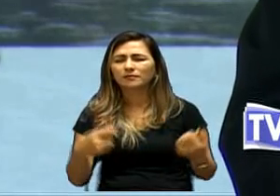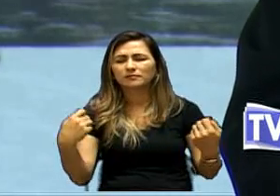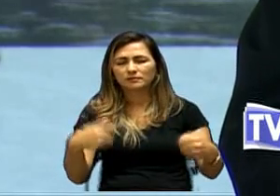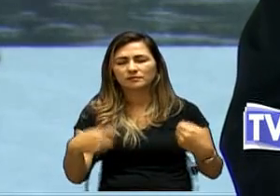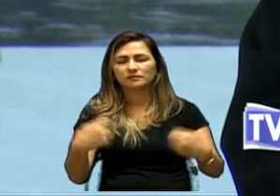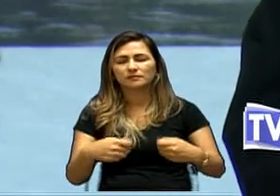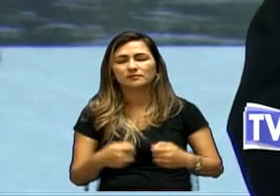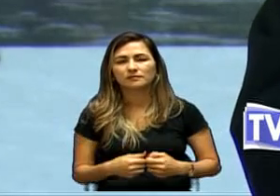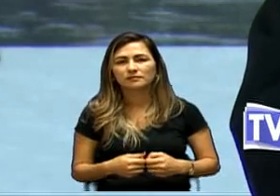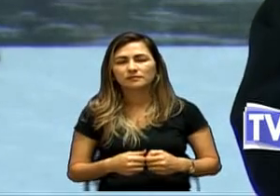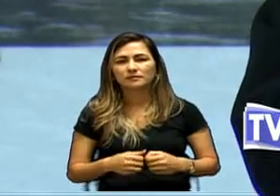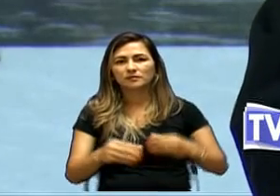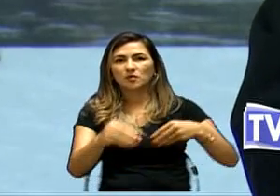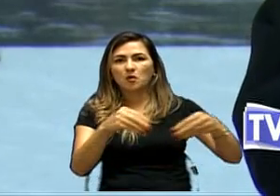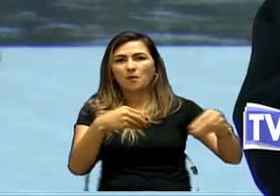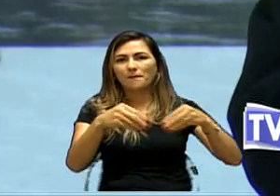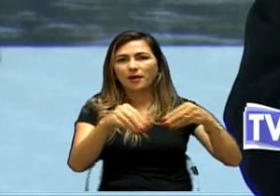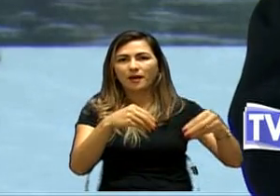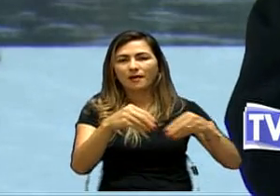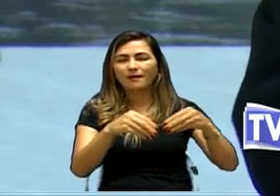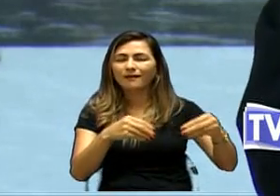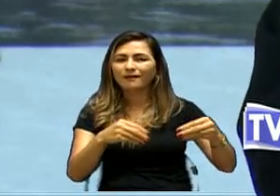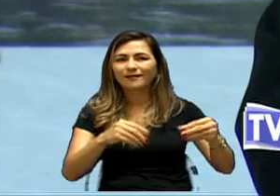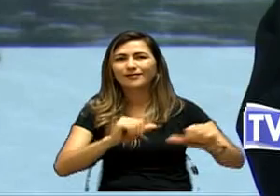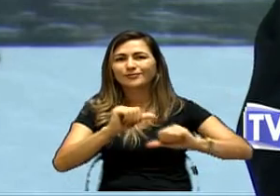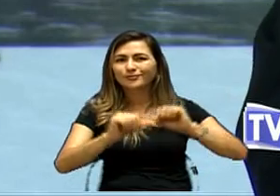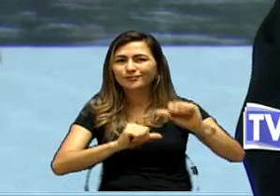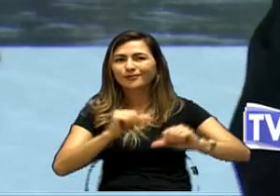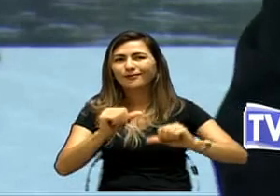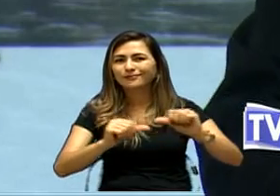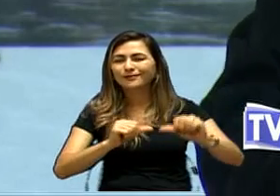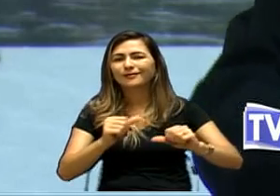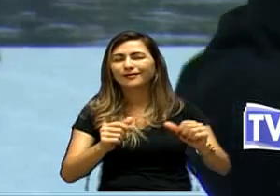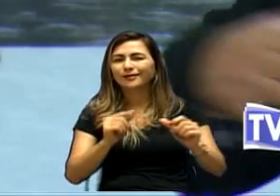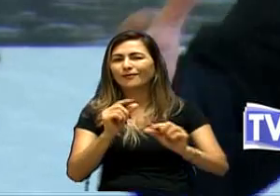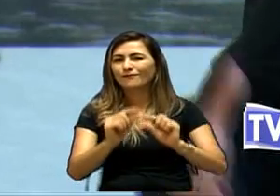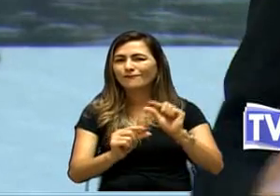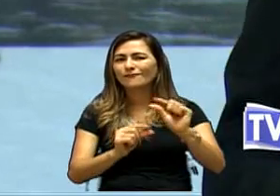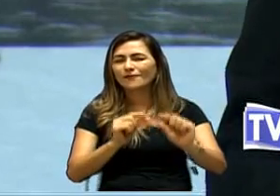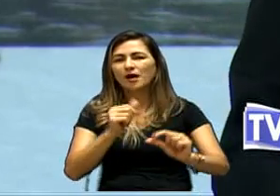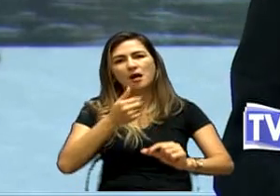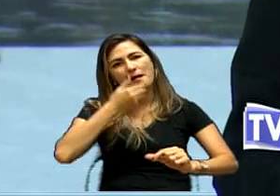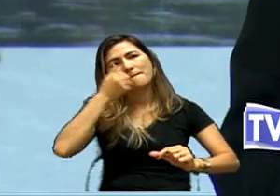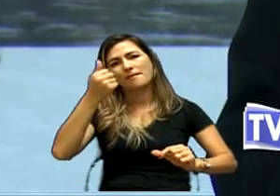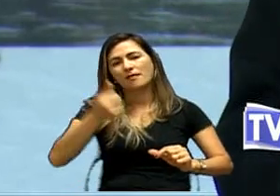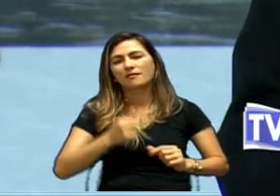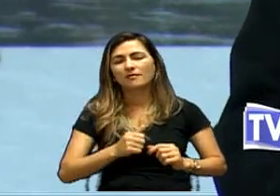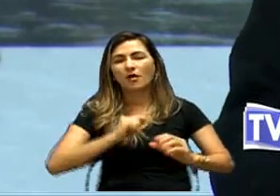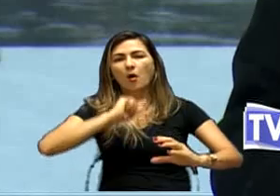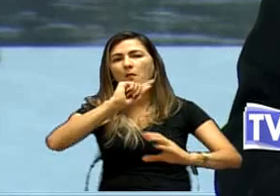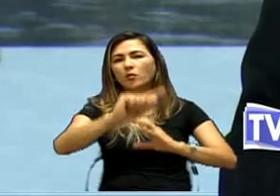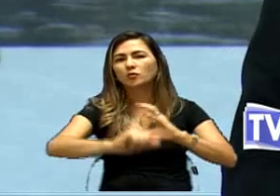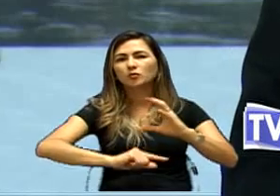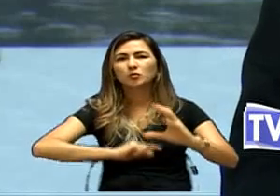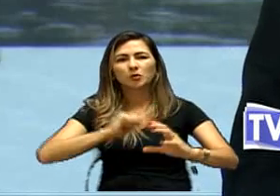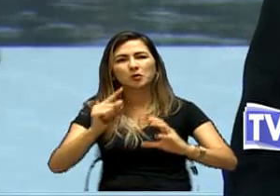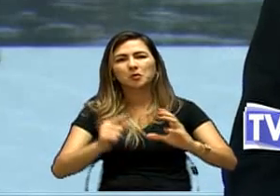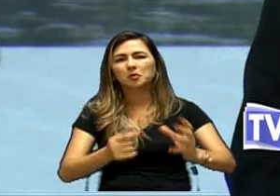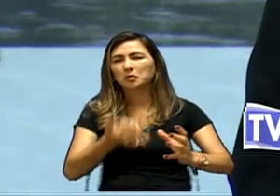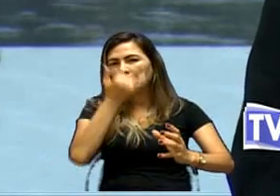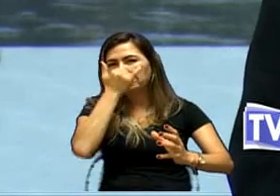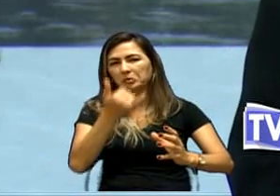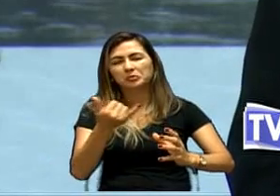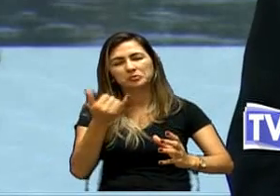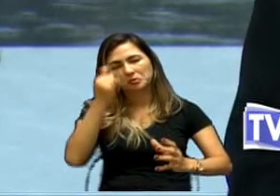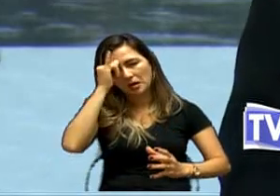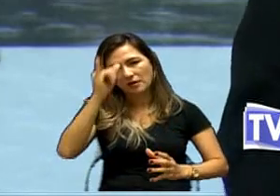deste produto, no sentido de que ele impacte o menos possível o meio ambiente e toda a vida do planeta, toda a cadeia de vida do planeta.